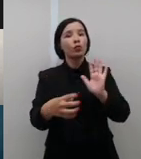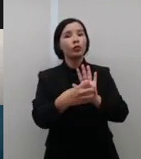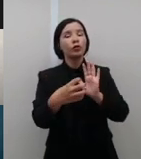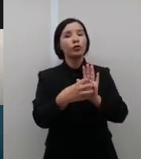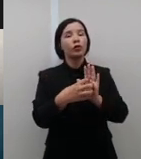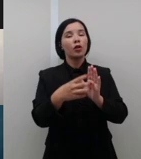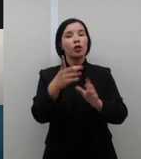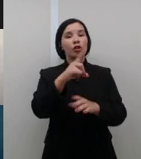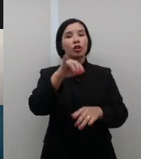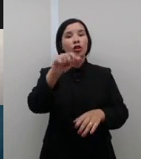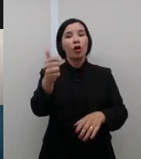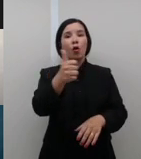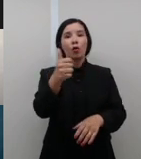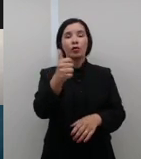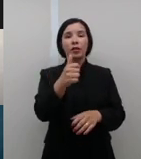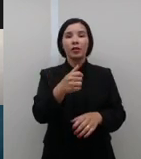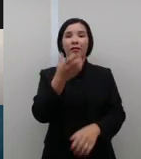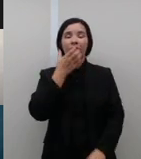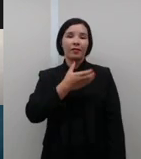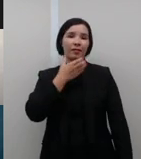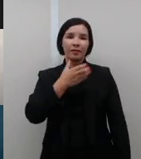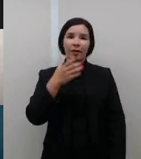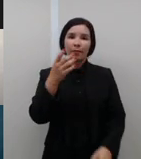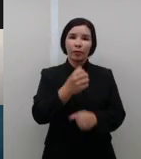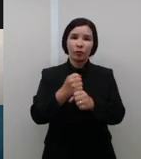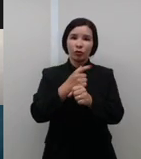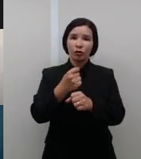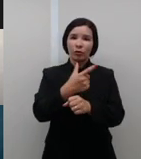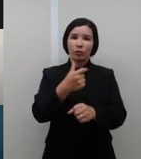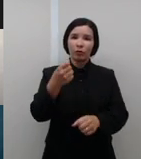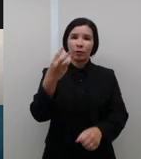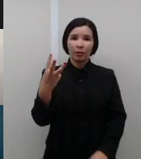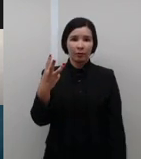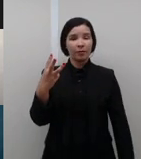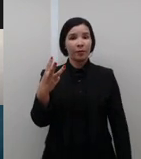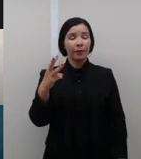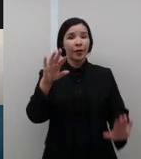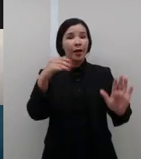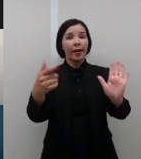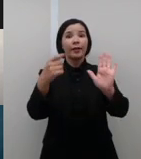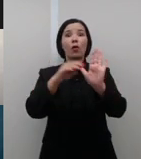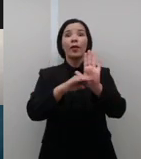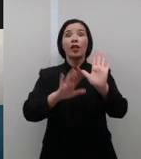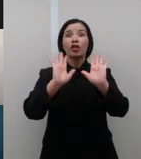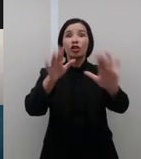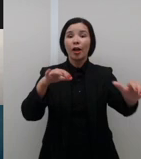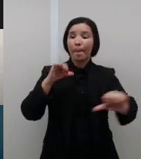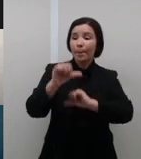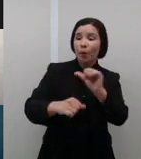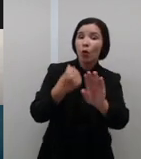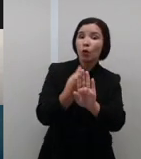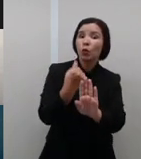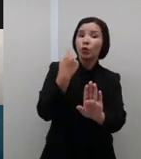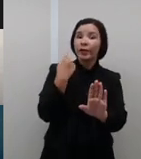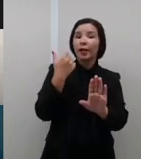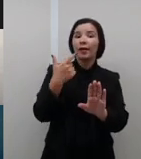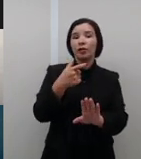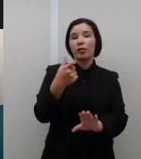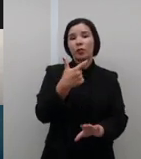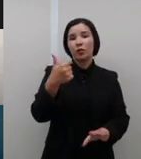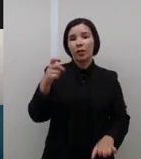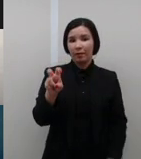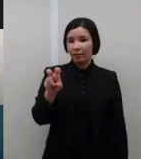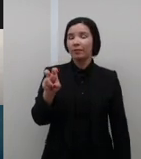2013. Quer dizer, vai, diz o que tinha dito em 2015. Aqui, nesse ponto, faz-se mistério